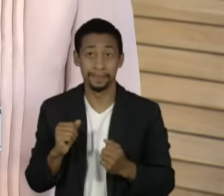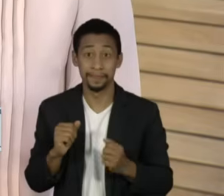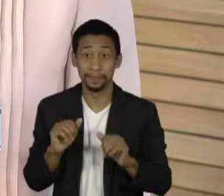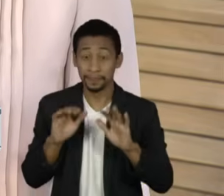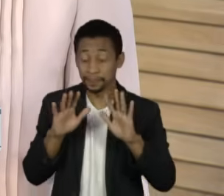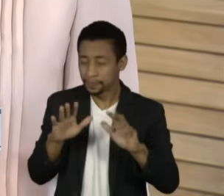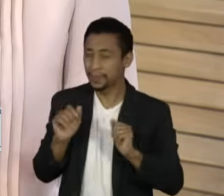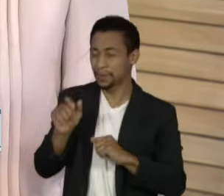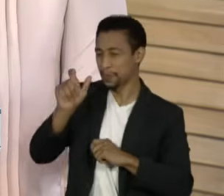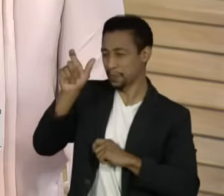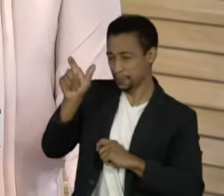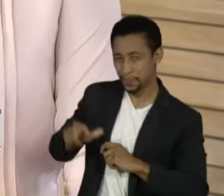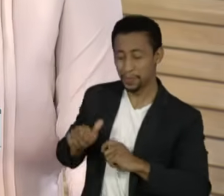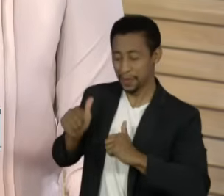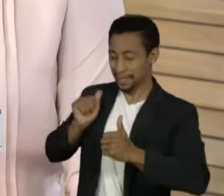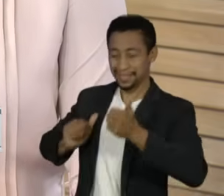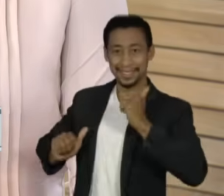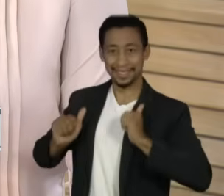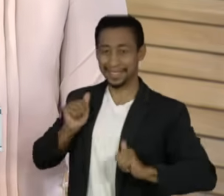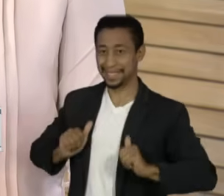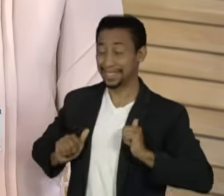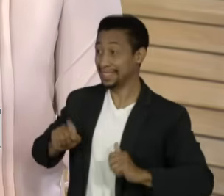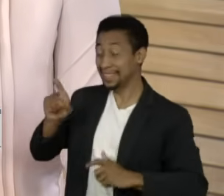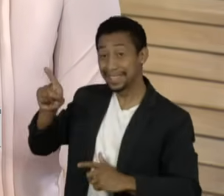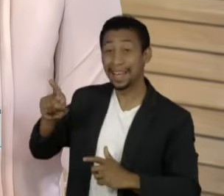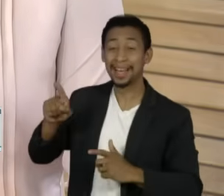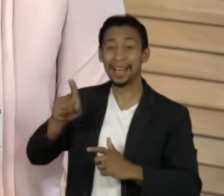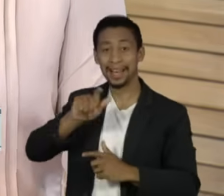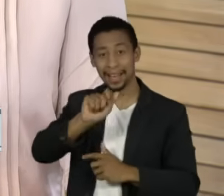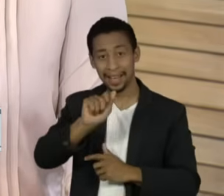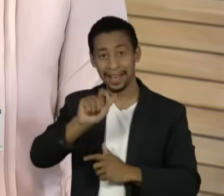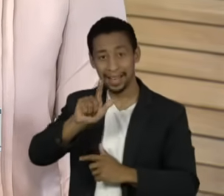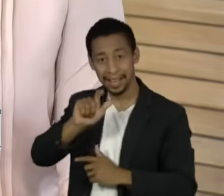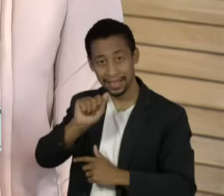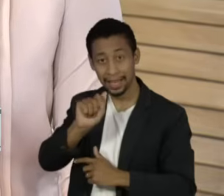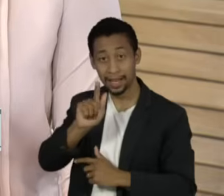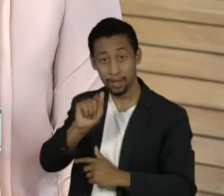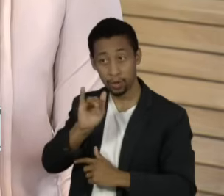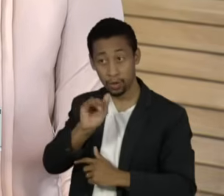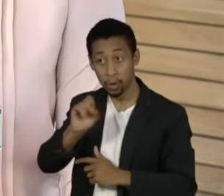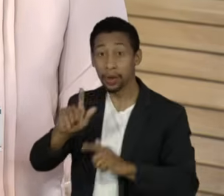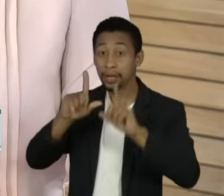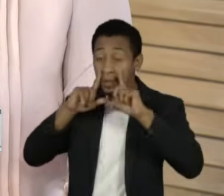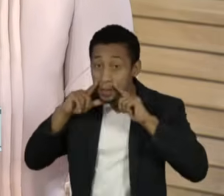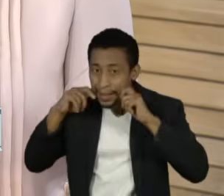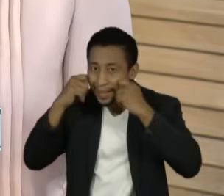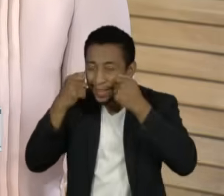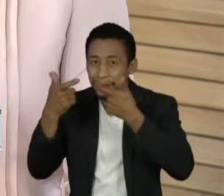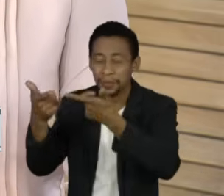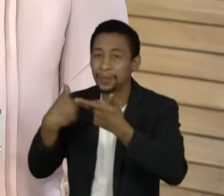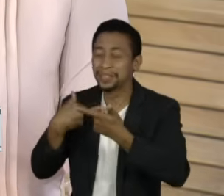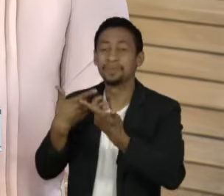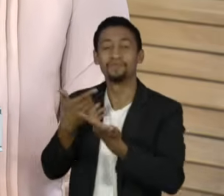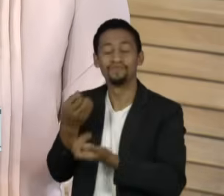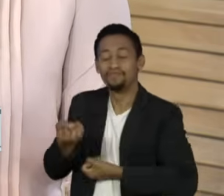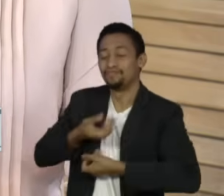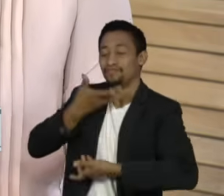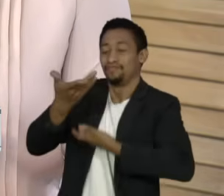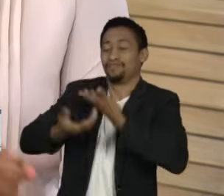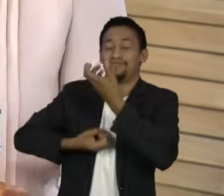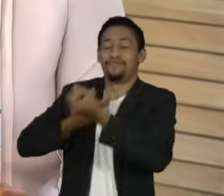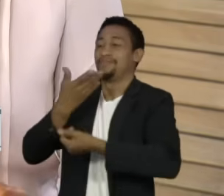jovem atriz do Agreste alagoano está driblando a crise da pandemia do novo coronavírus com poesia e